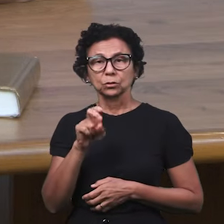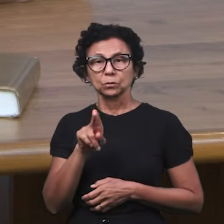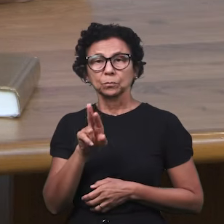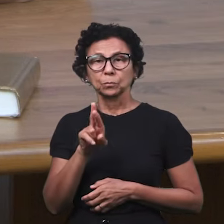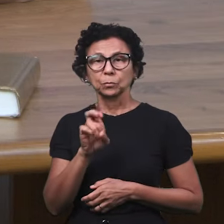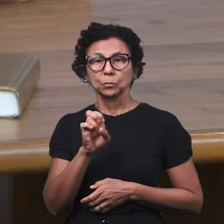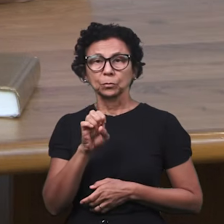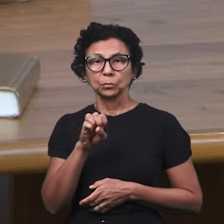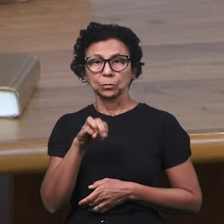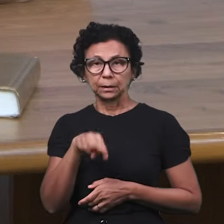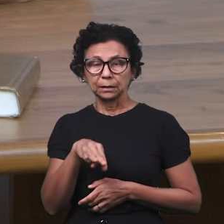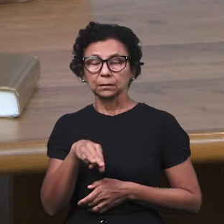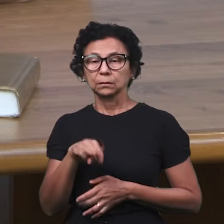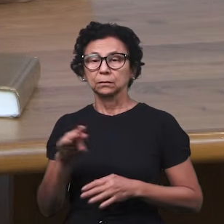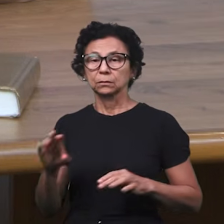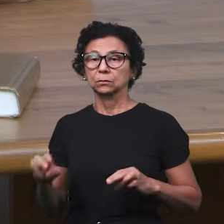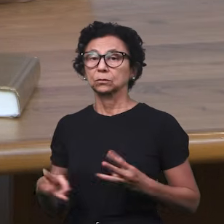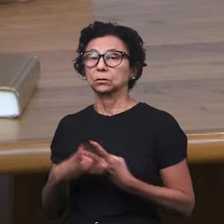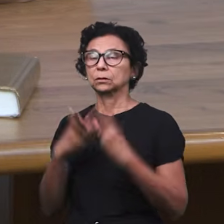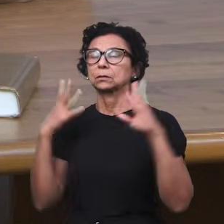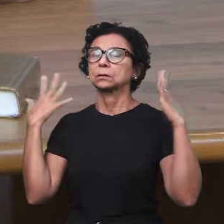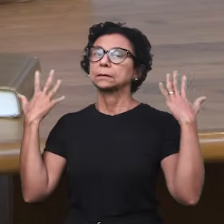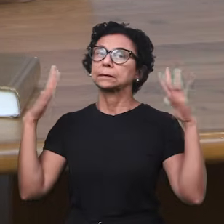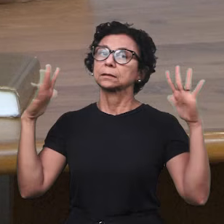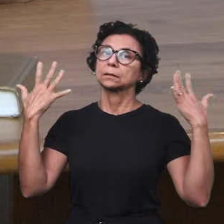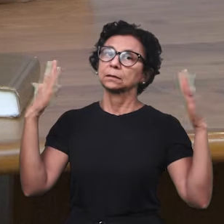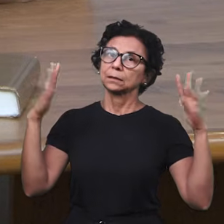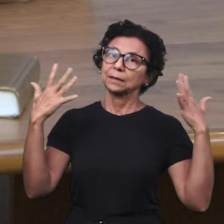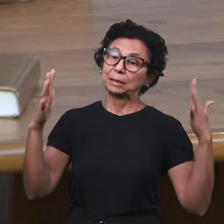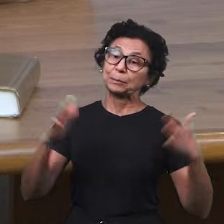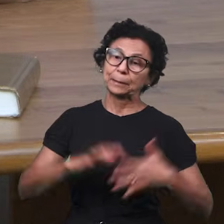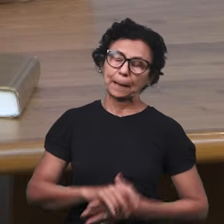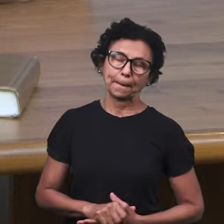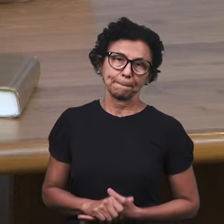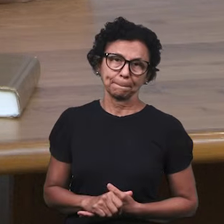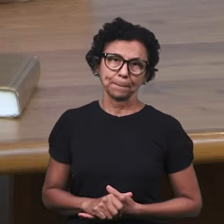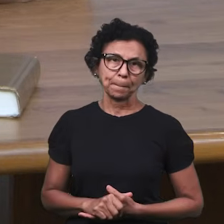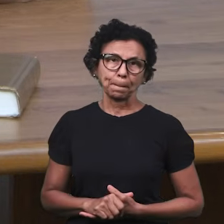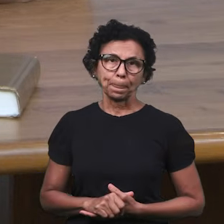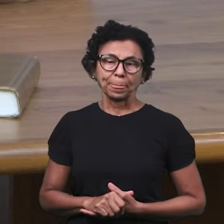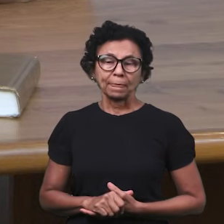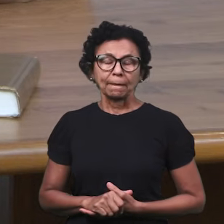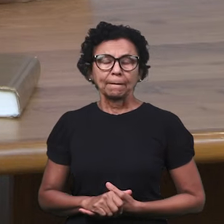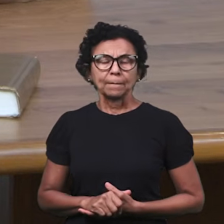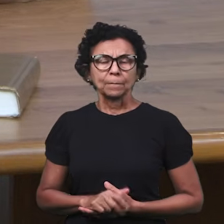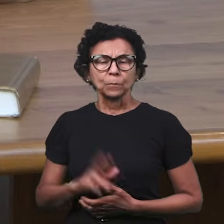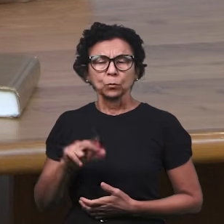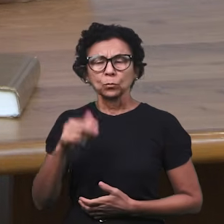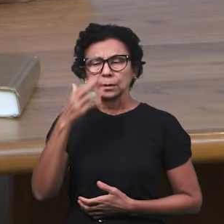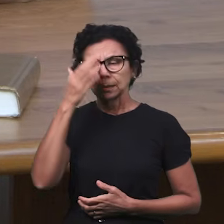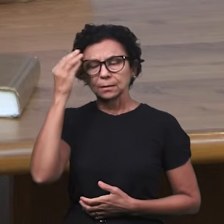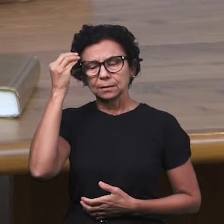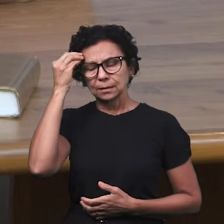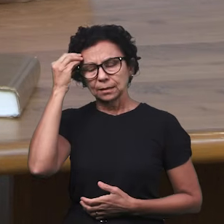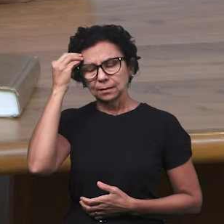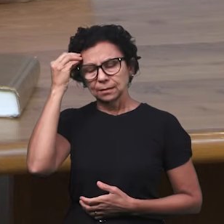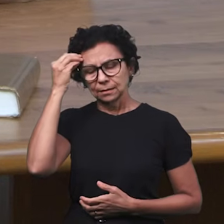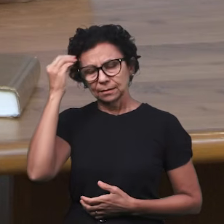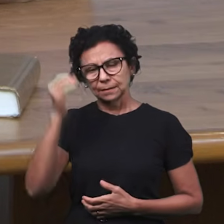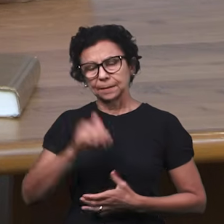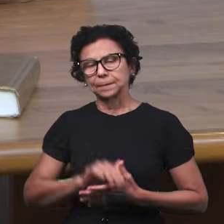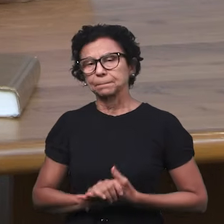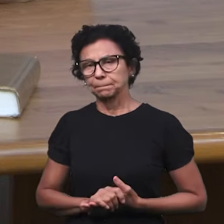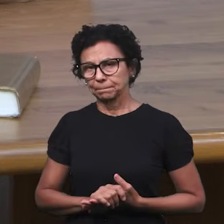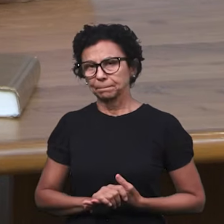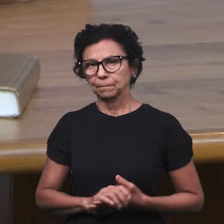celebrariam entre os judeus e que a memória deles nunca teria fim entre os de sua